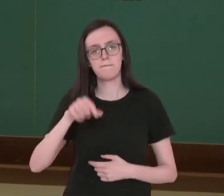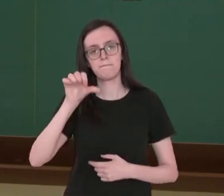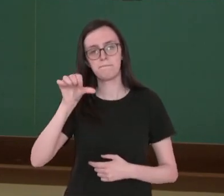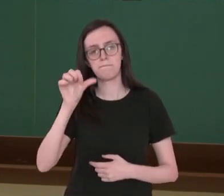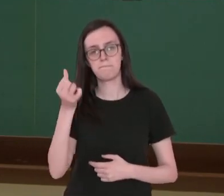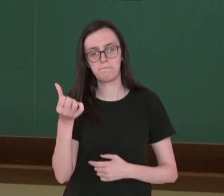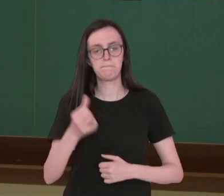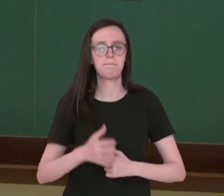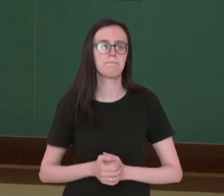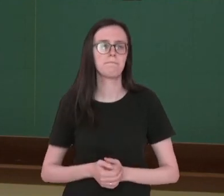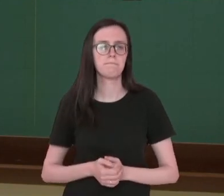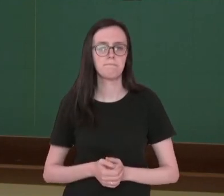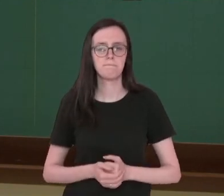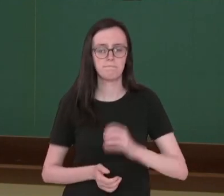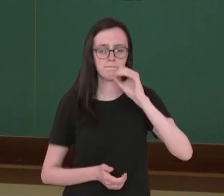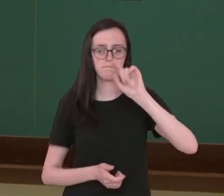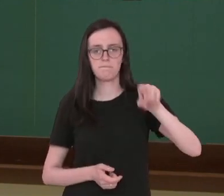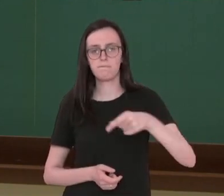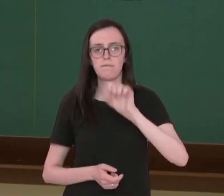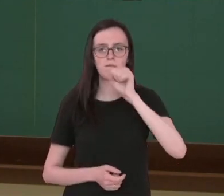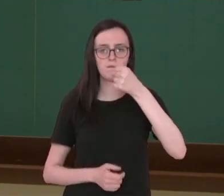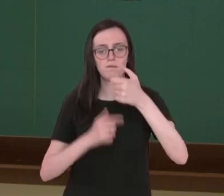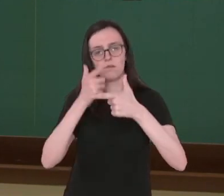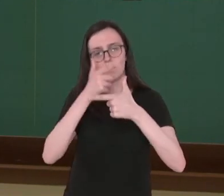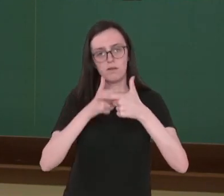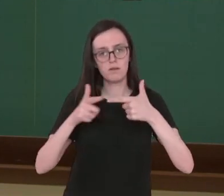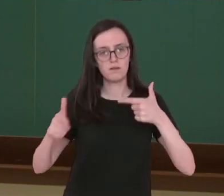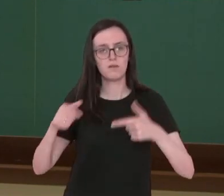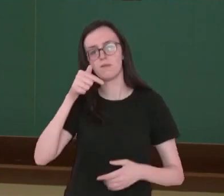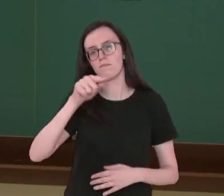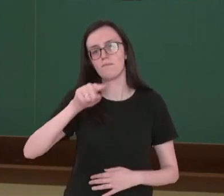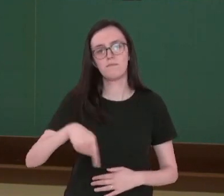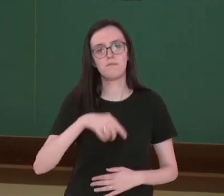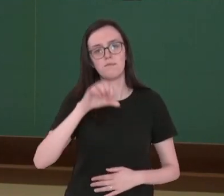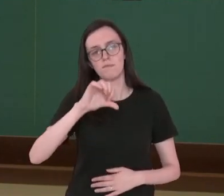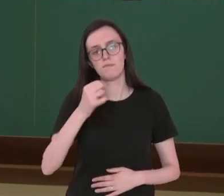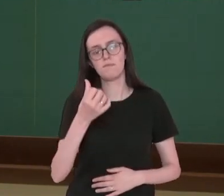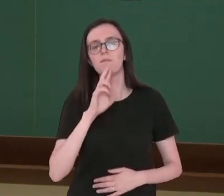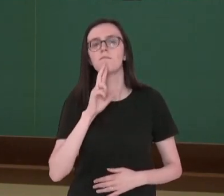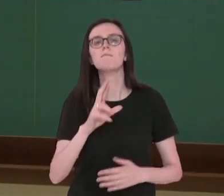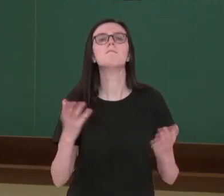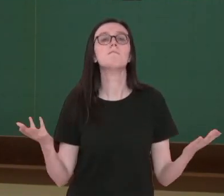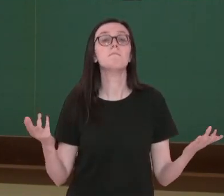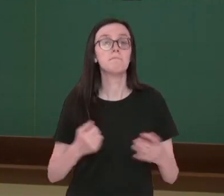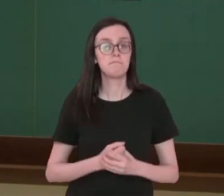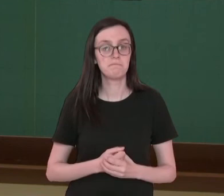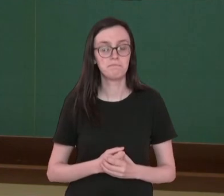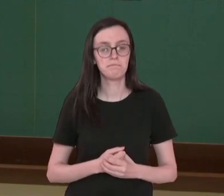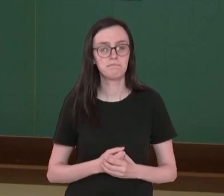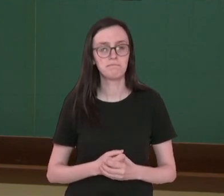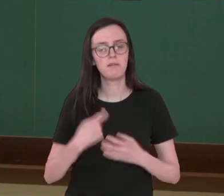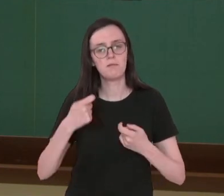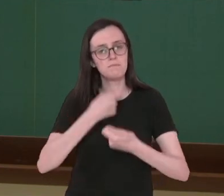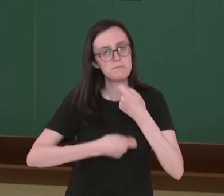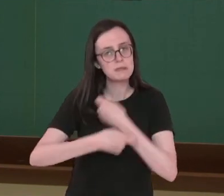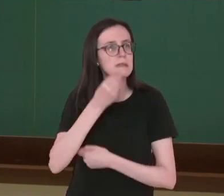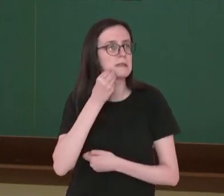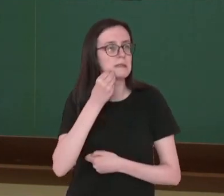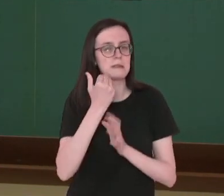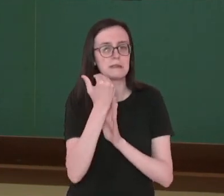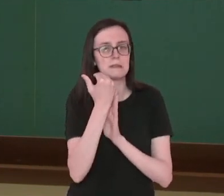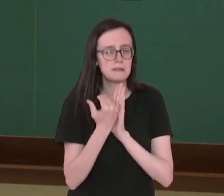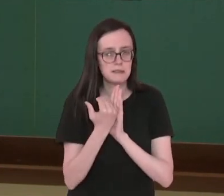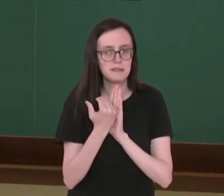7,96. 0,8 dividindo 7,96, portanto, ele vai ter que negociar uma